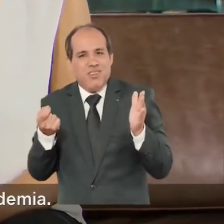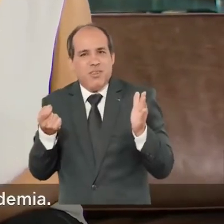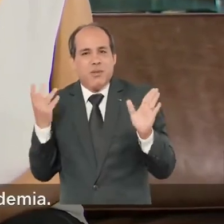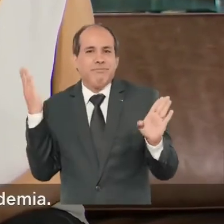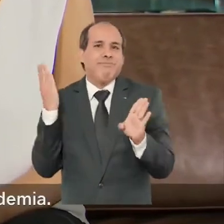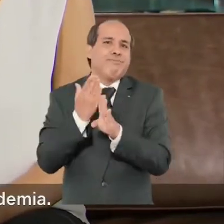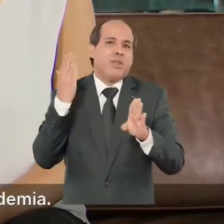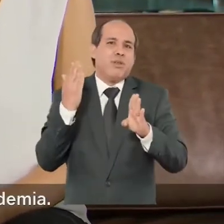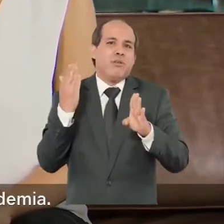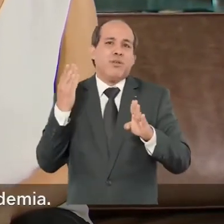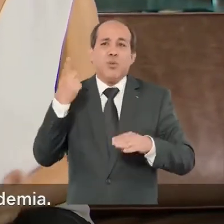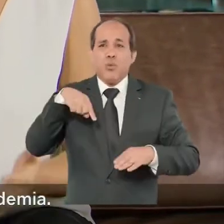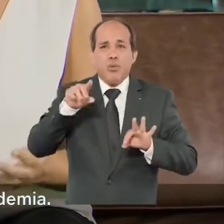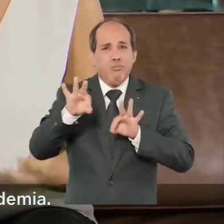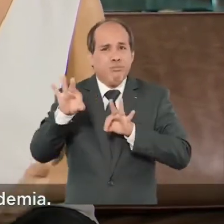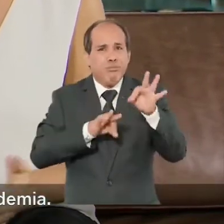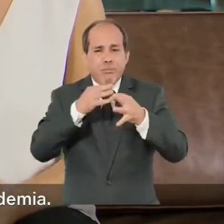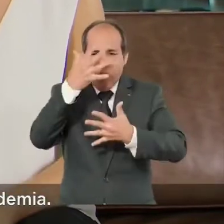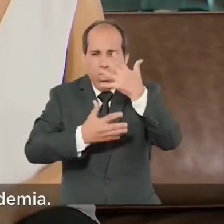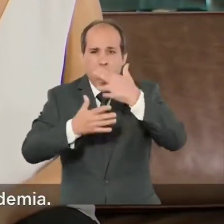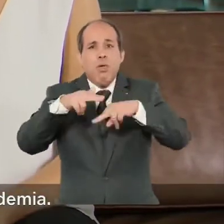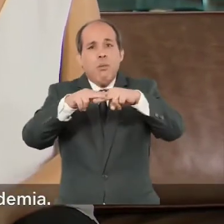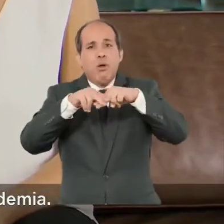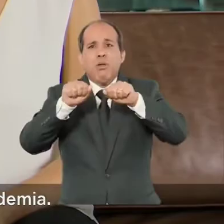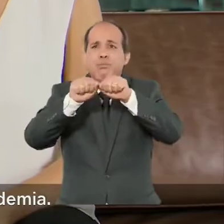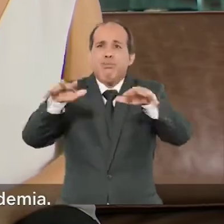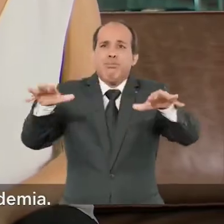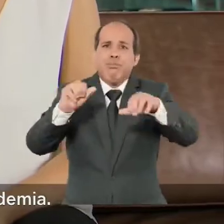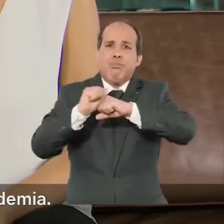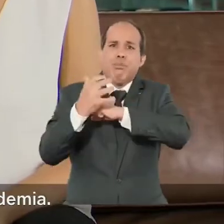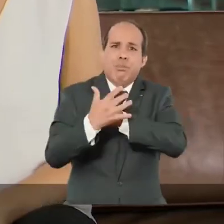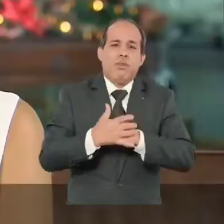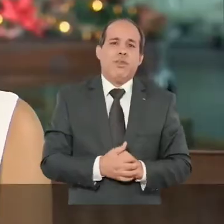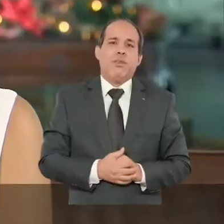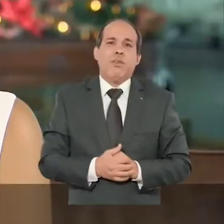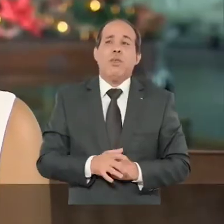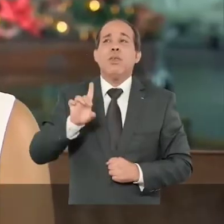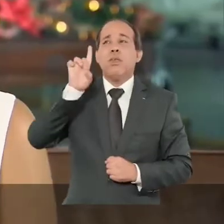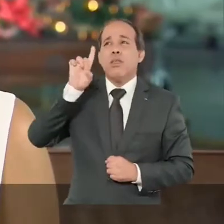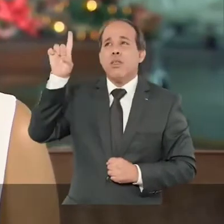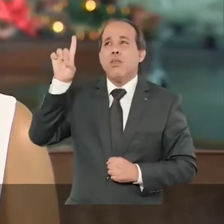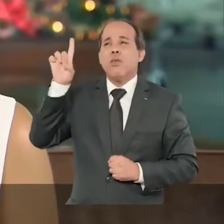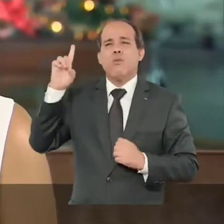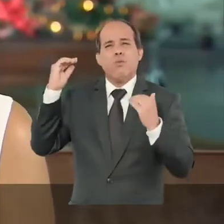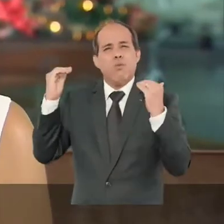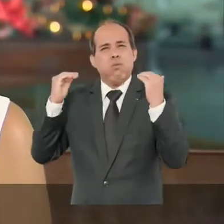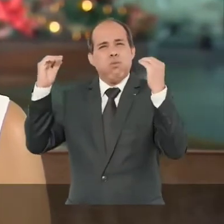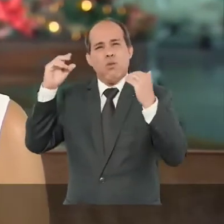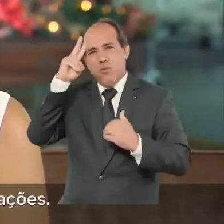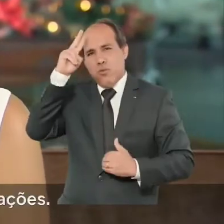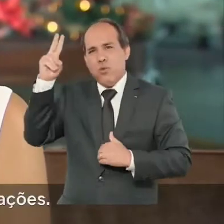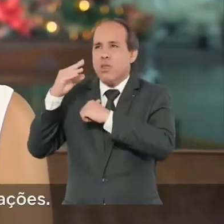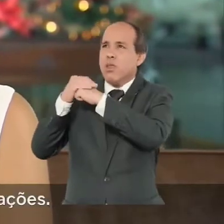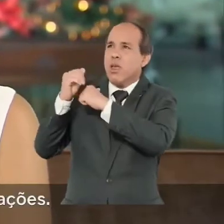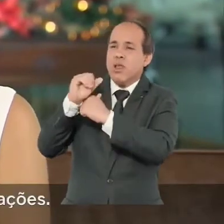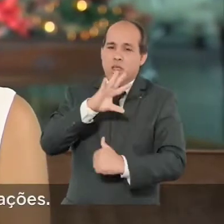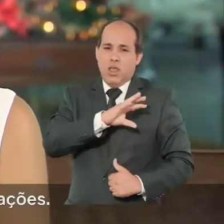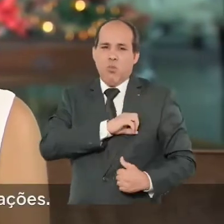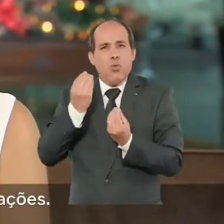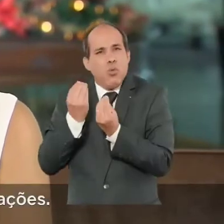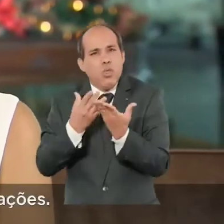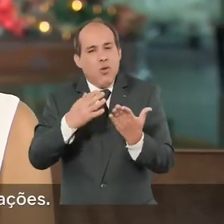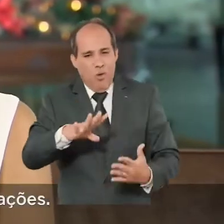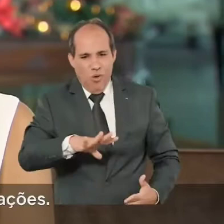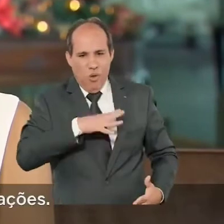2020 porém nossos planos foram interrompidos por uma pandemia e Deus em sua grandeza e ternura nos